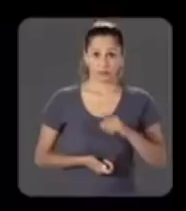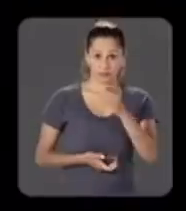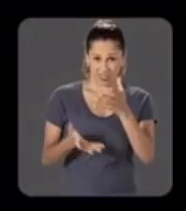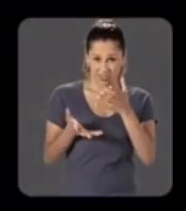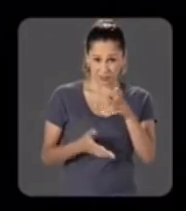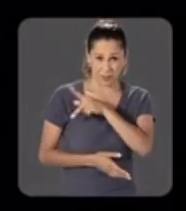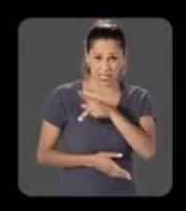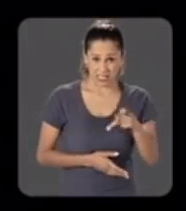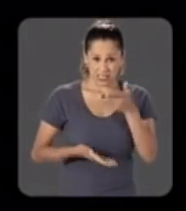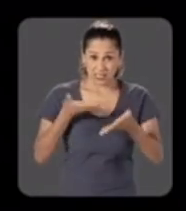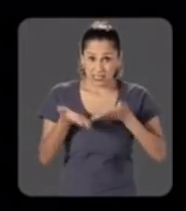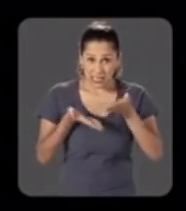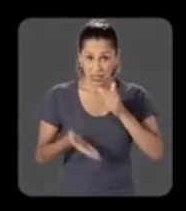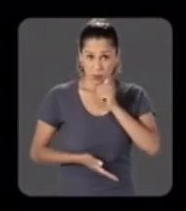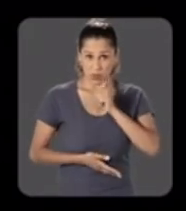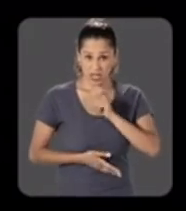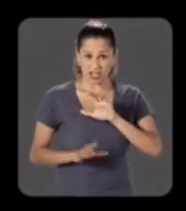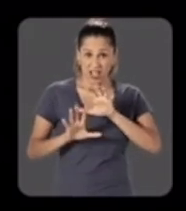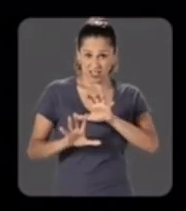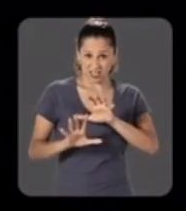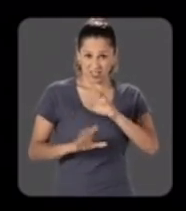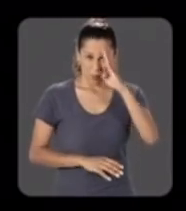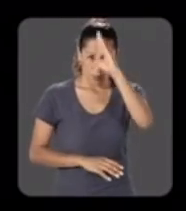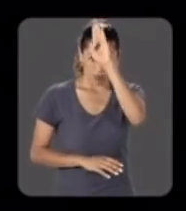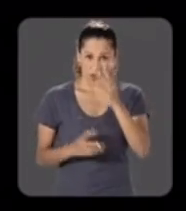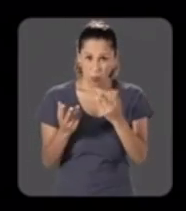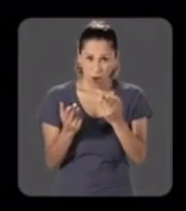O que é isso aqui? Você gostaria de ter um presidente que trata as mulheres como o